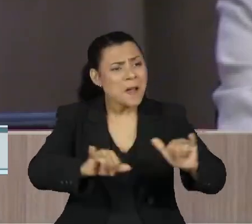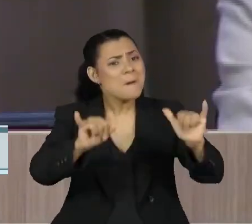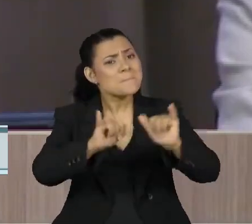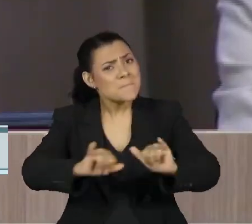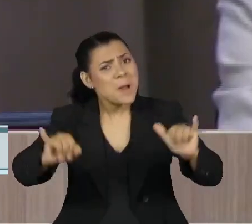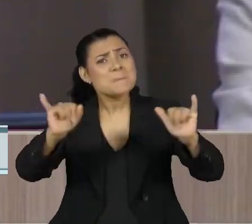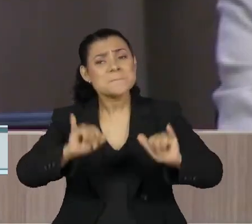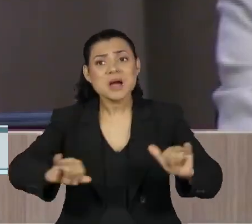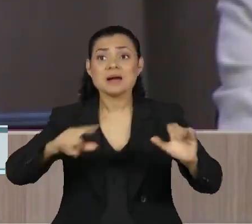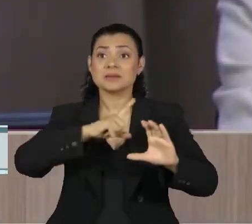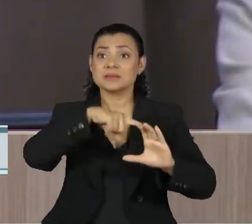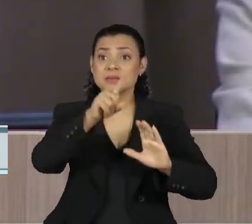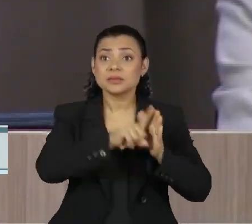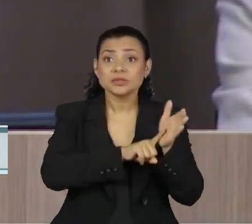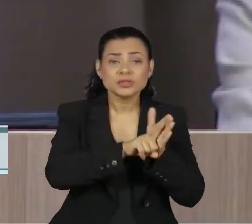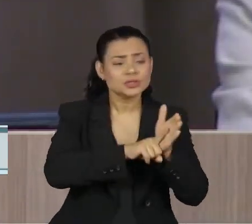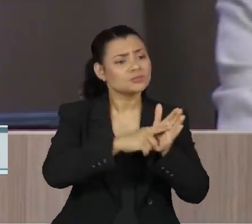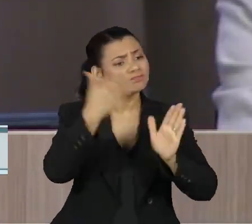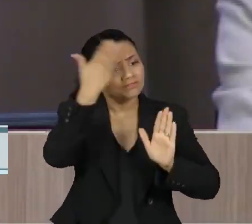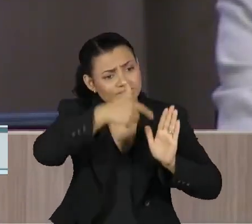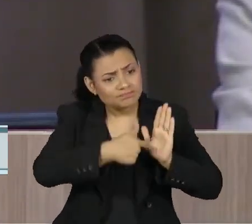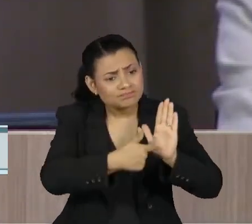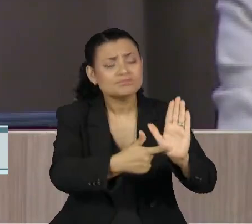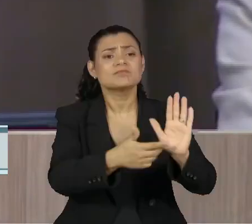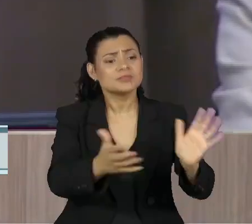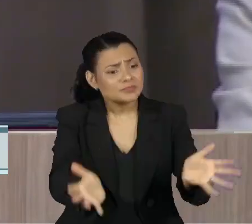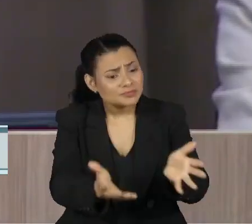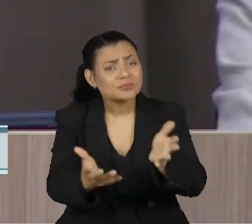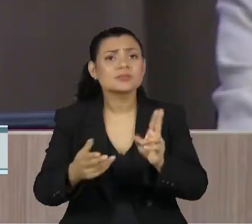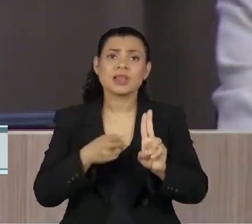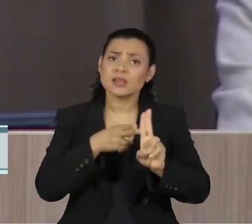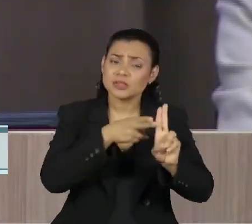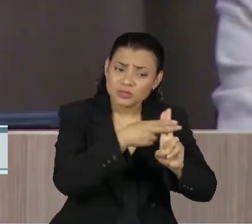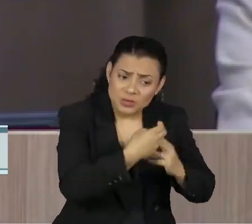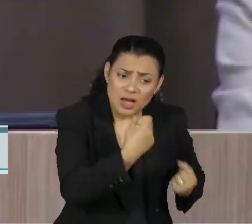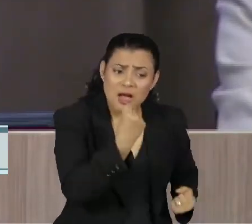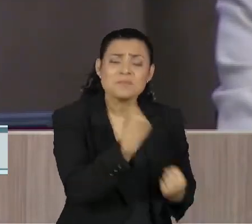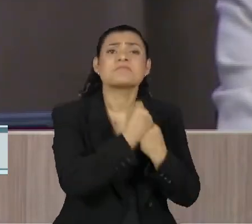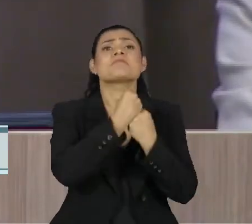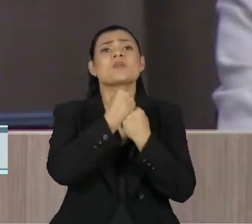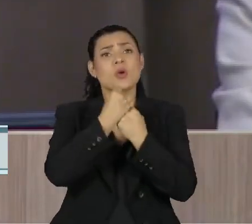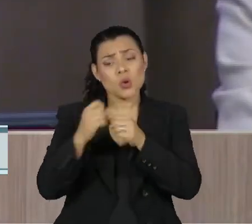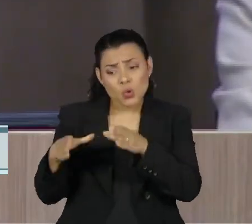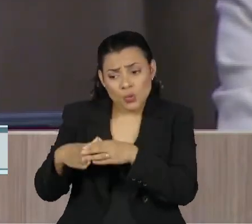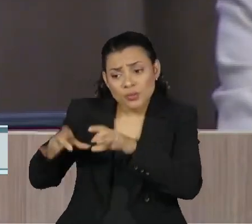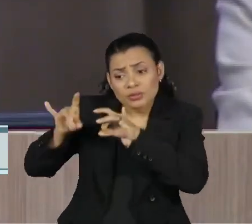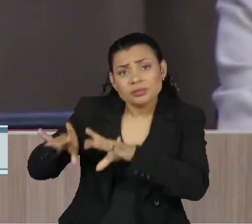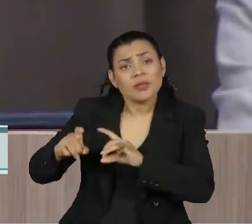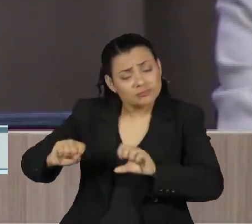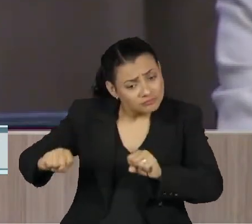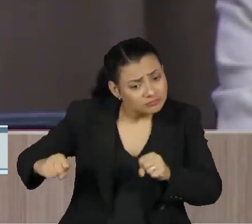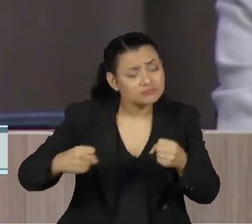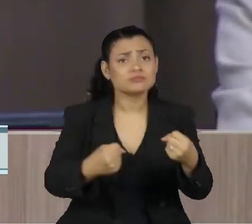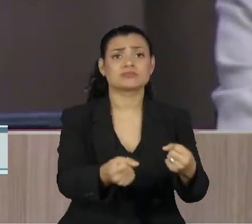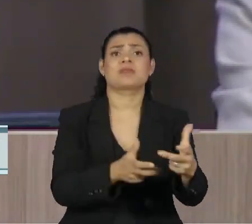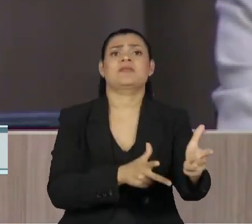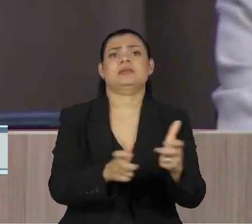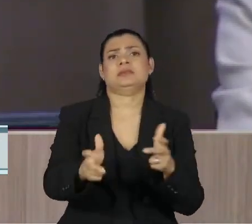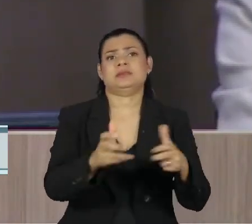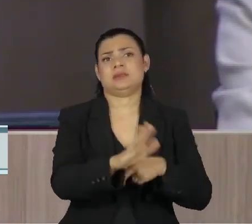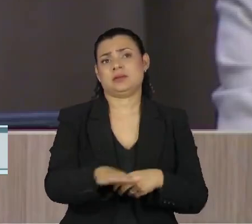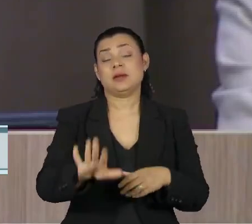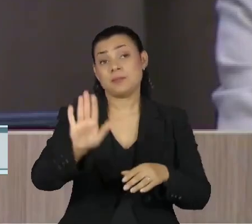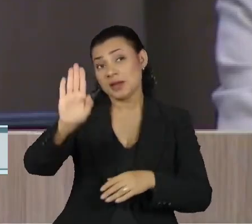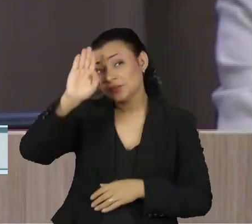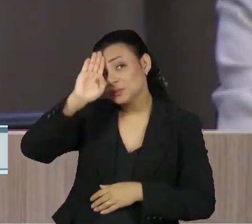com base na ciência, na defesa do SUS, com nossa base técnica, mas também, né, e uma